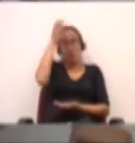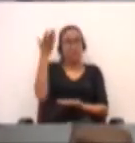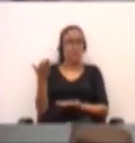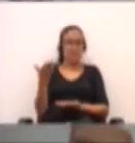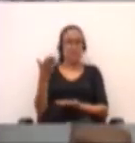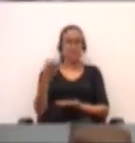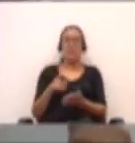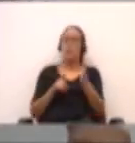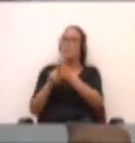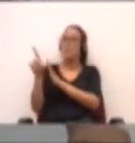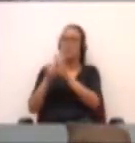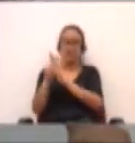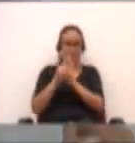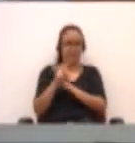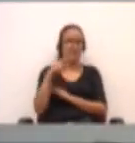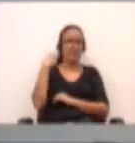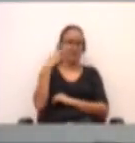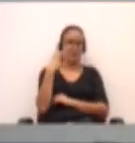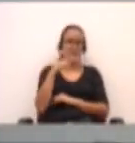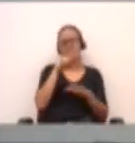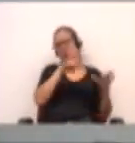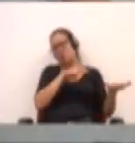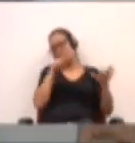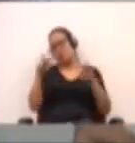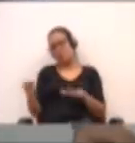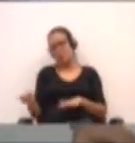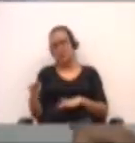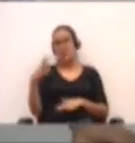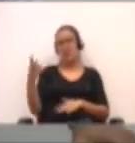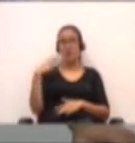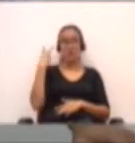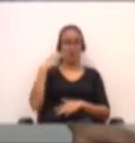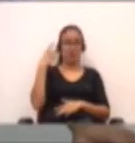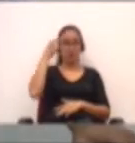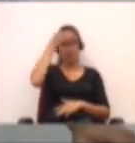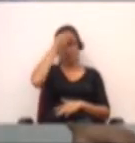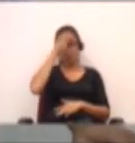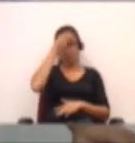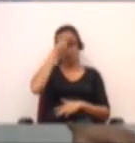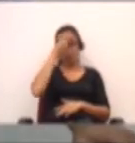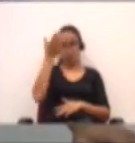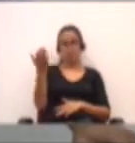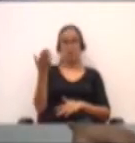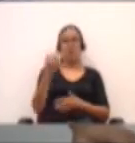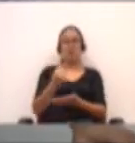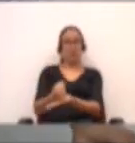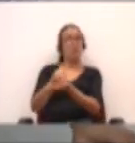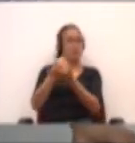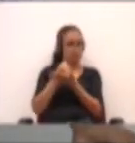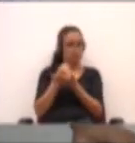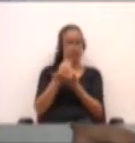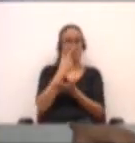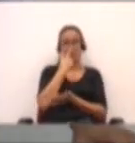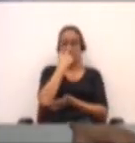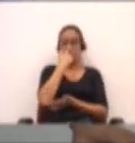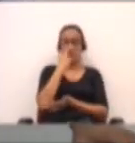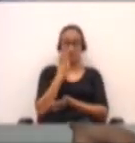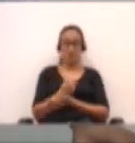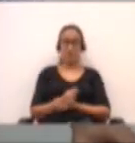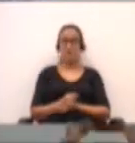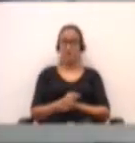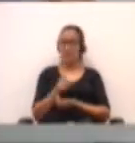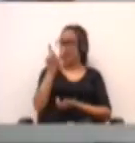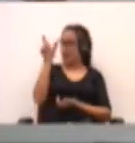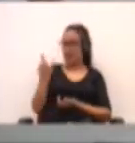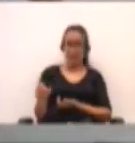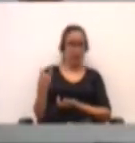a vários vereadores durante a semana, inclusive ao Jorge de Freitas, que nos tem dado um total apoio. Ele